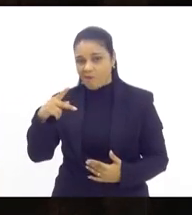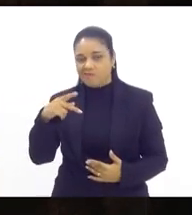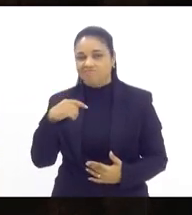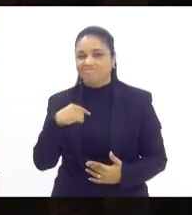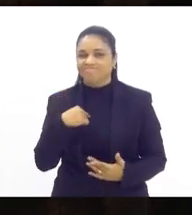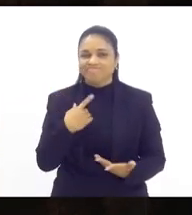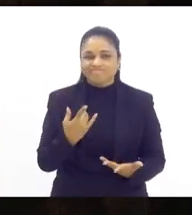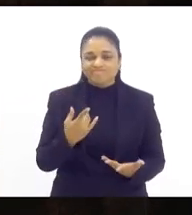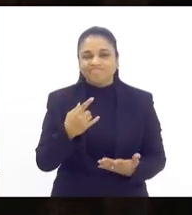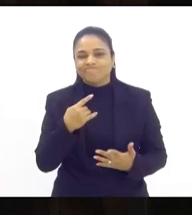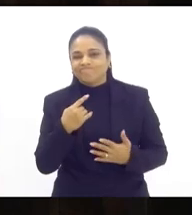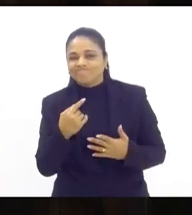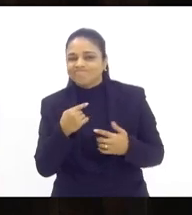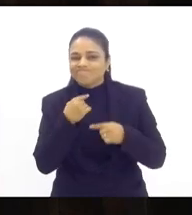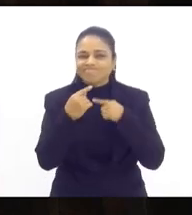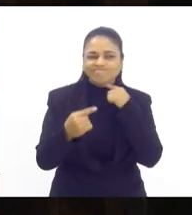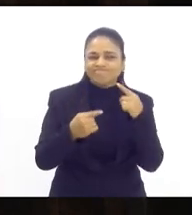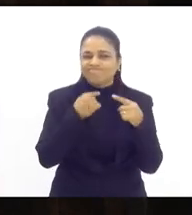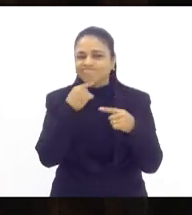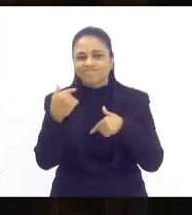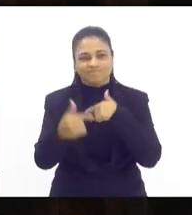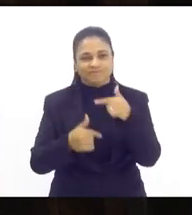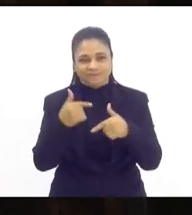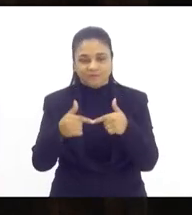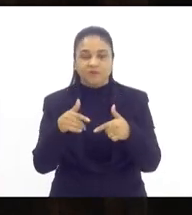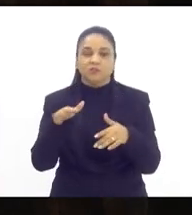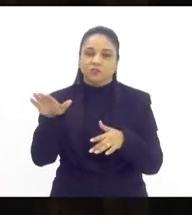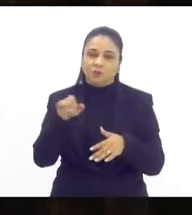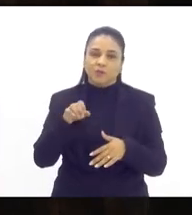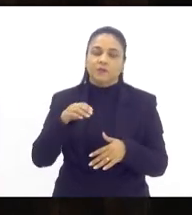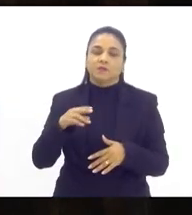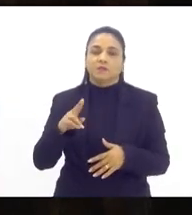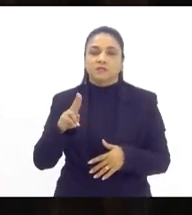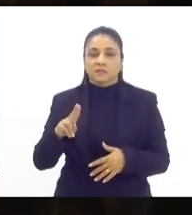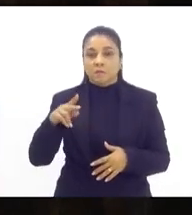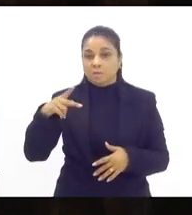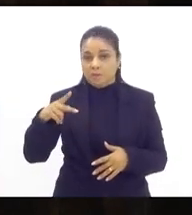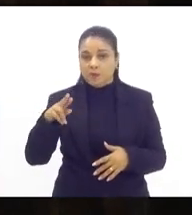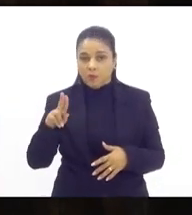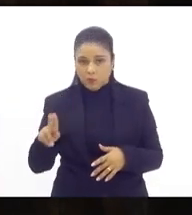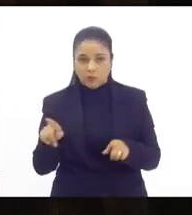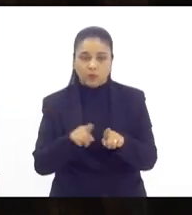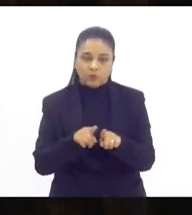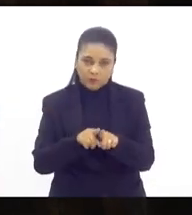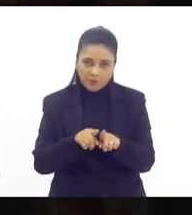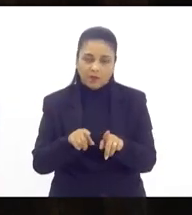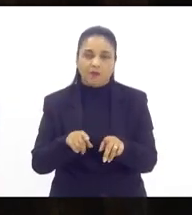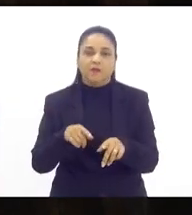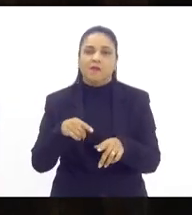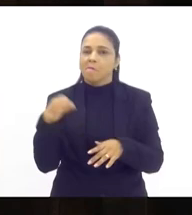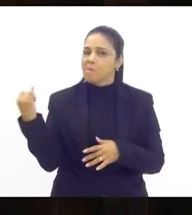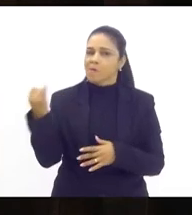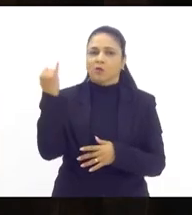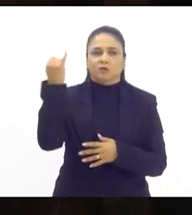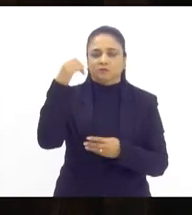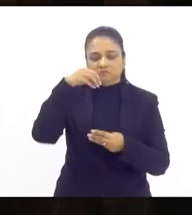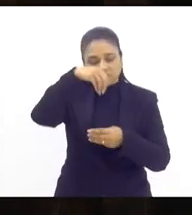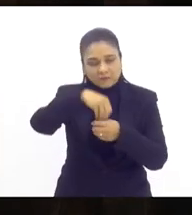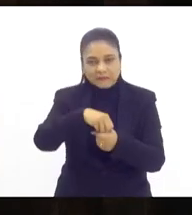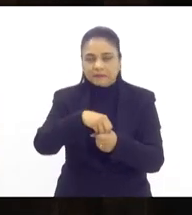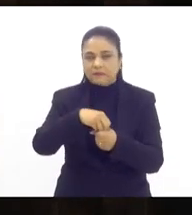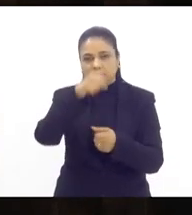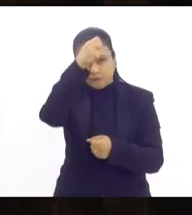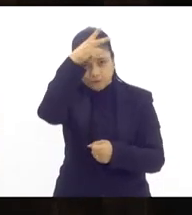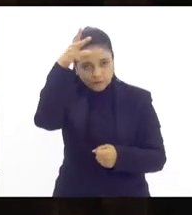a ccu outra e o jet essas três áreas são importantíssimo dentro da esfera Municipal